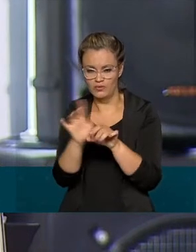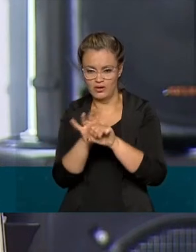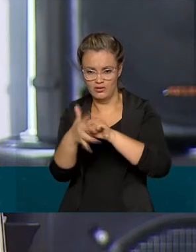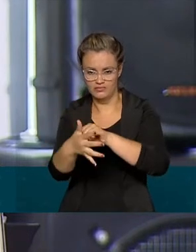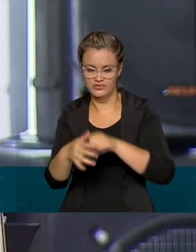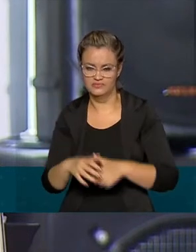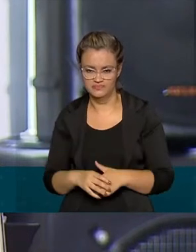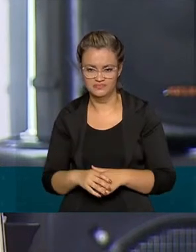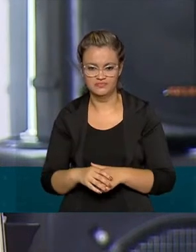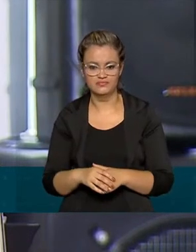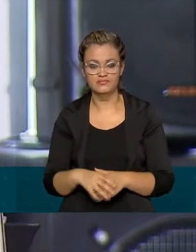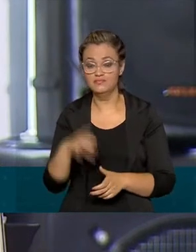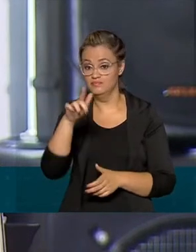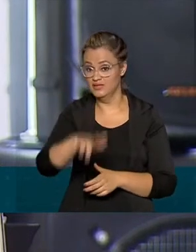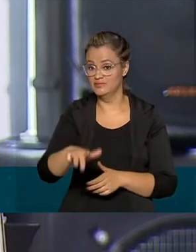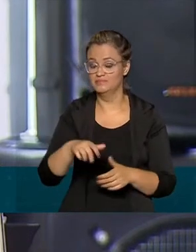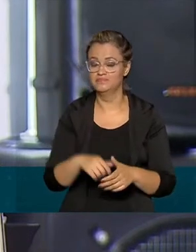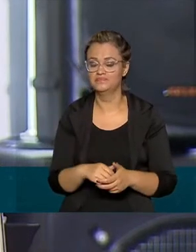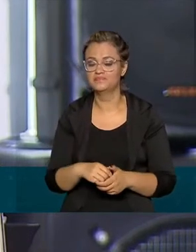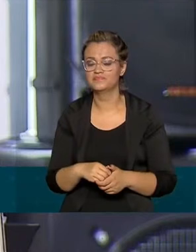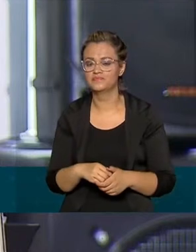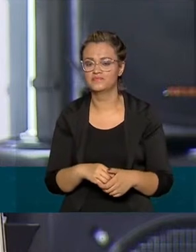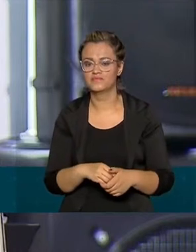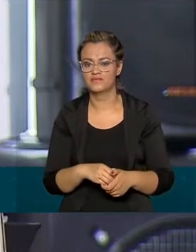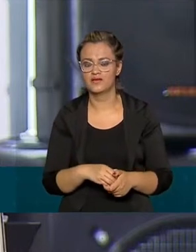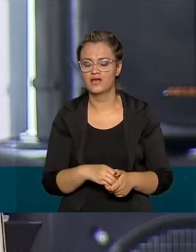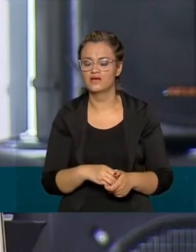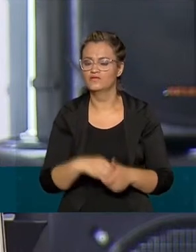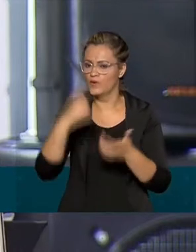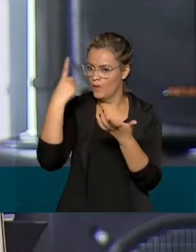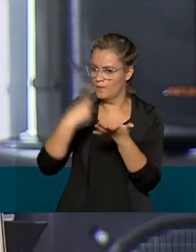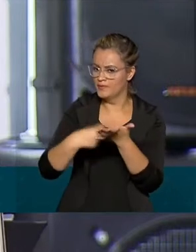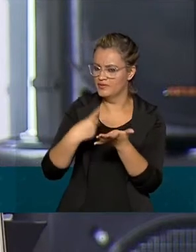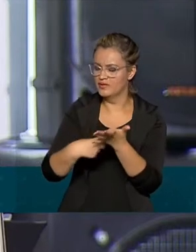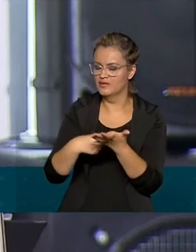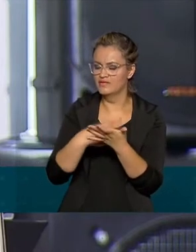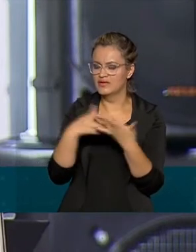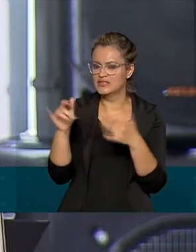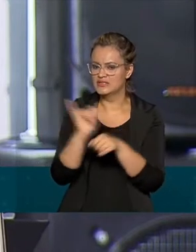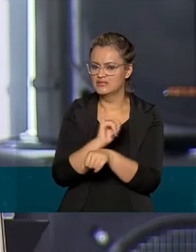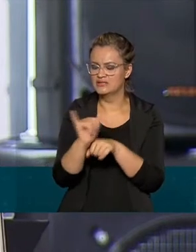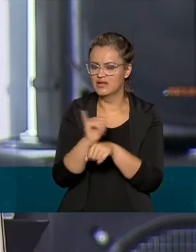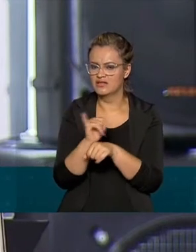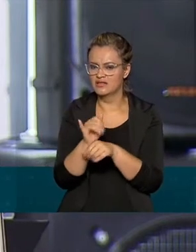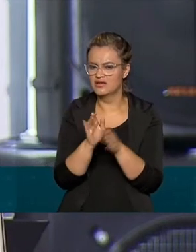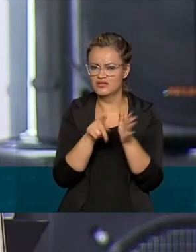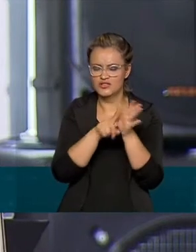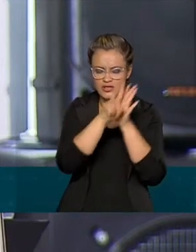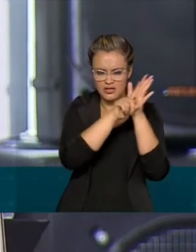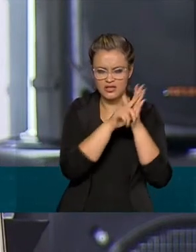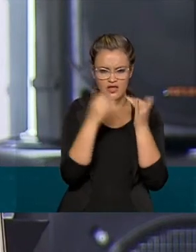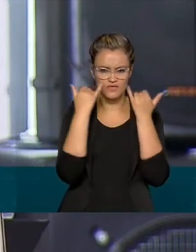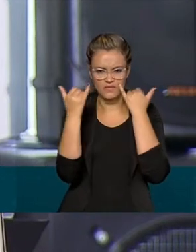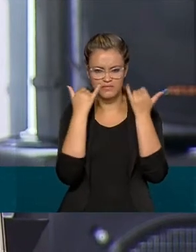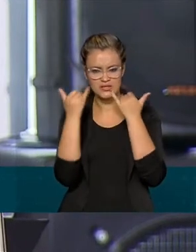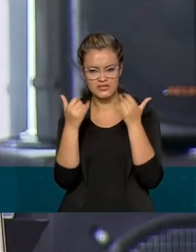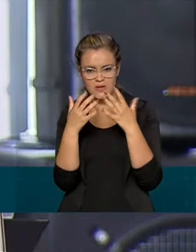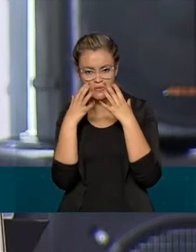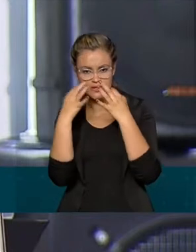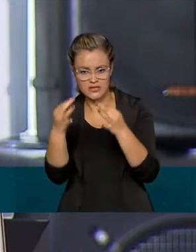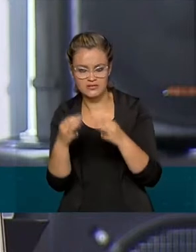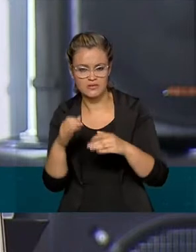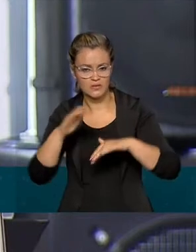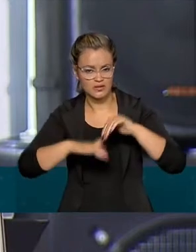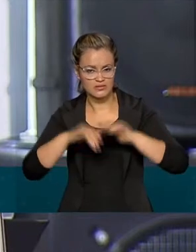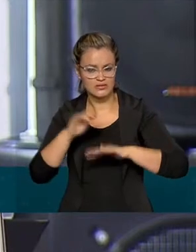pandemia. Adicionalmente, foram estabelecidos protocolos rígidos na triagem, atendimento e